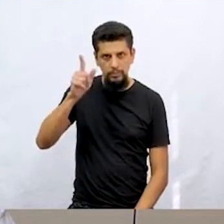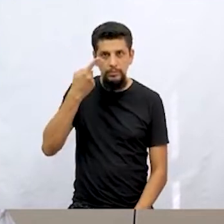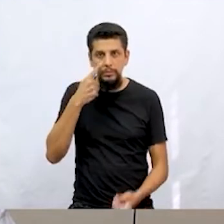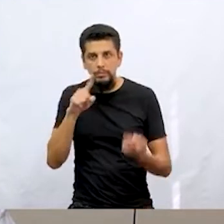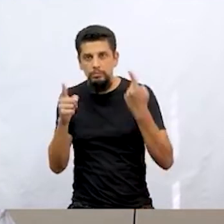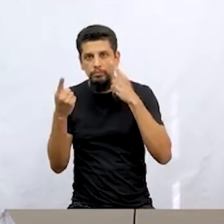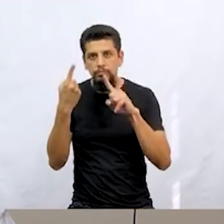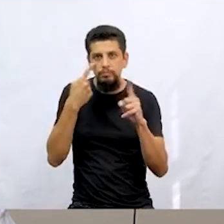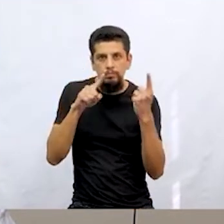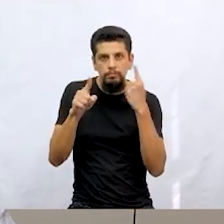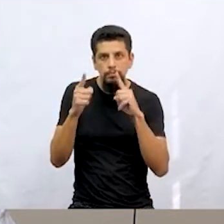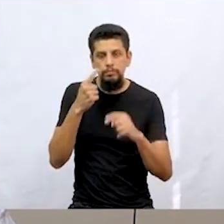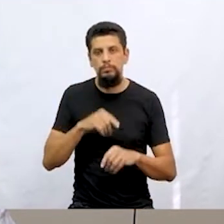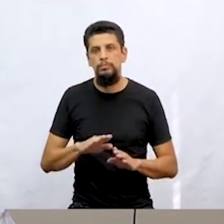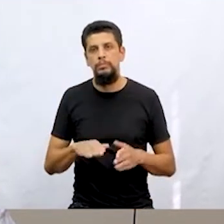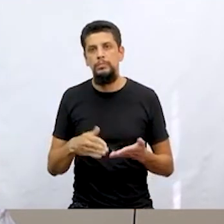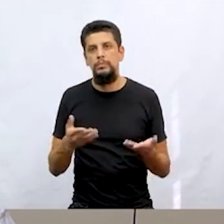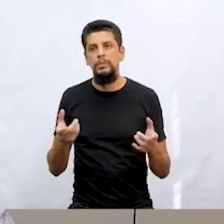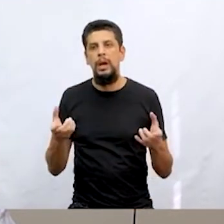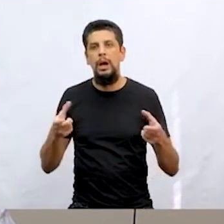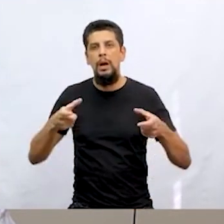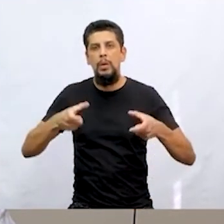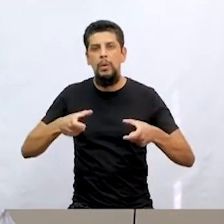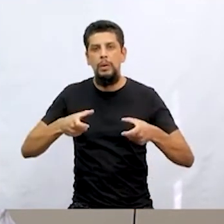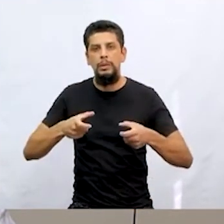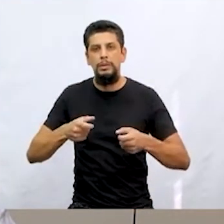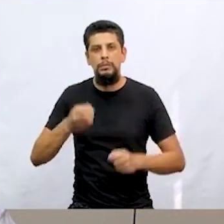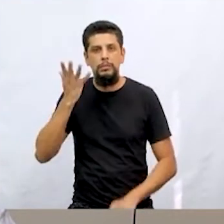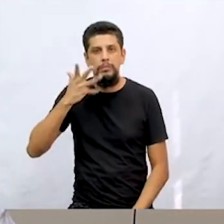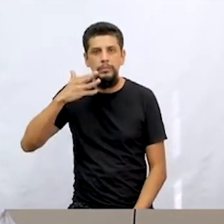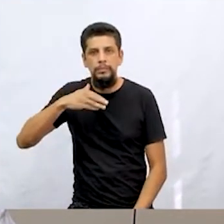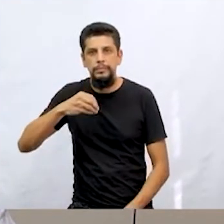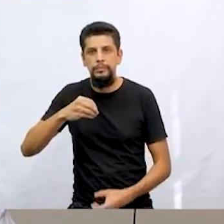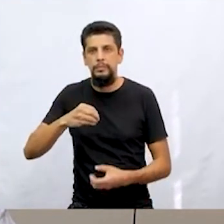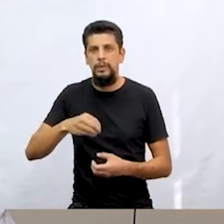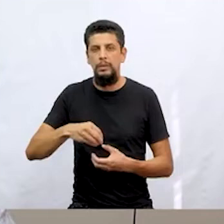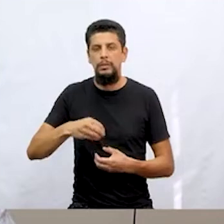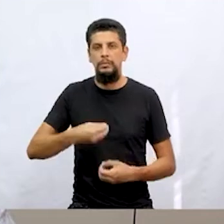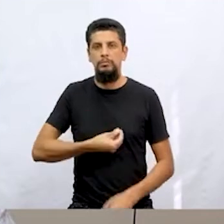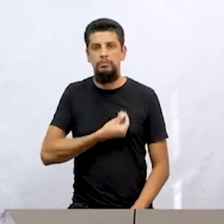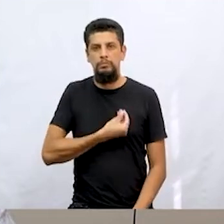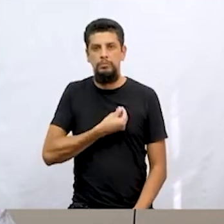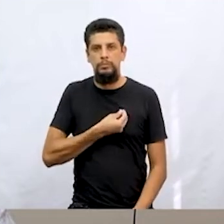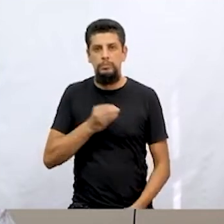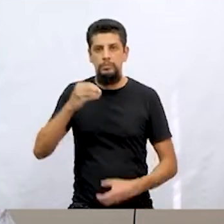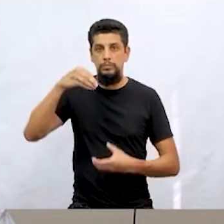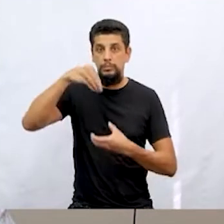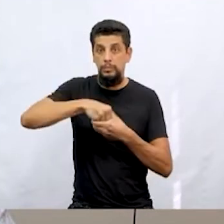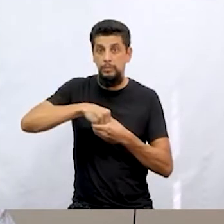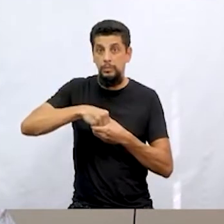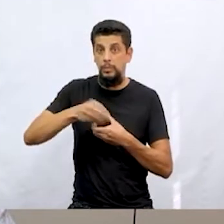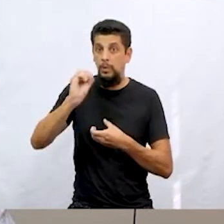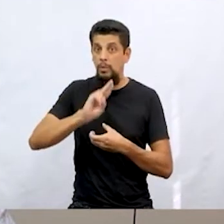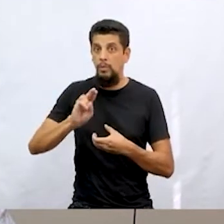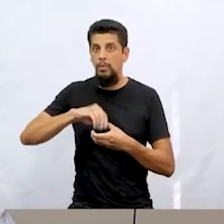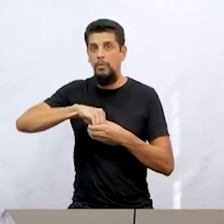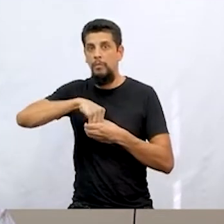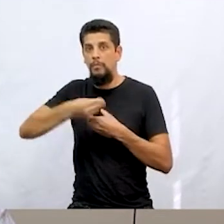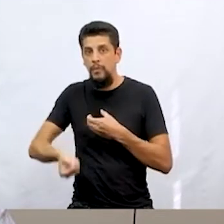Conseguiram descobrir onde que a criança está, dentro ou fora da